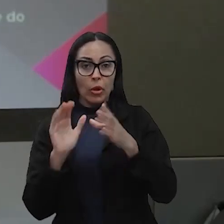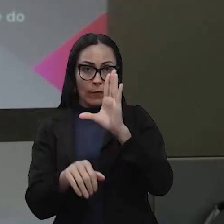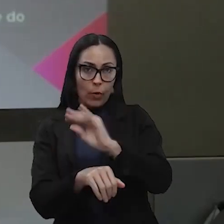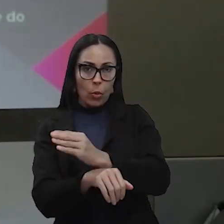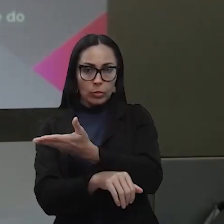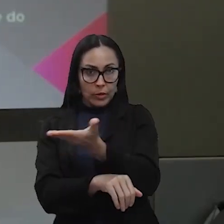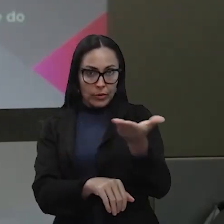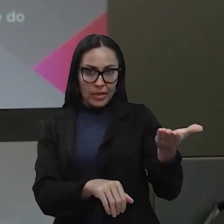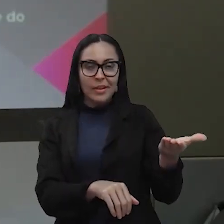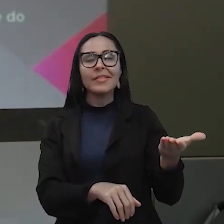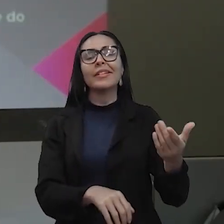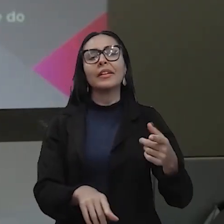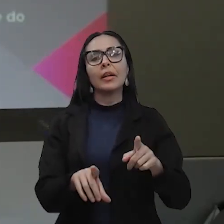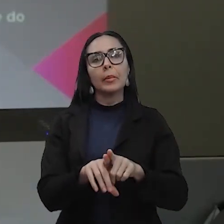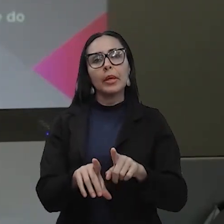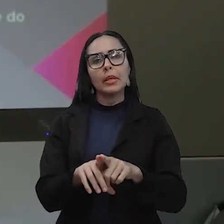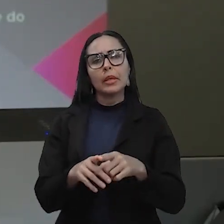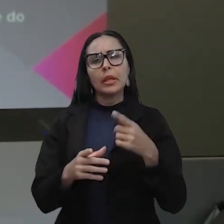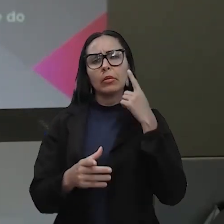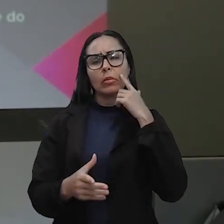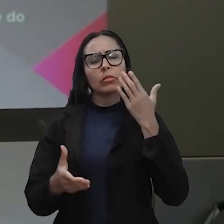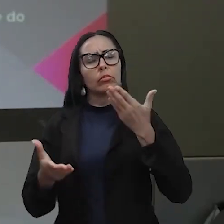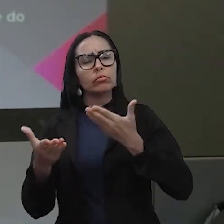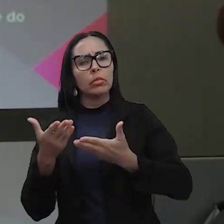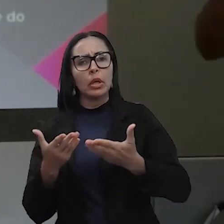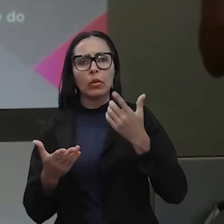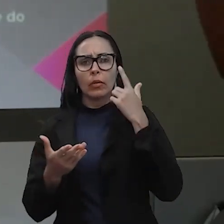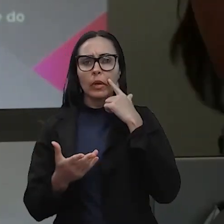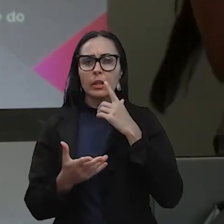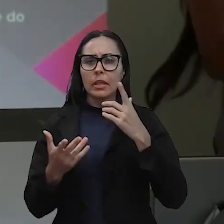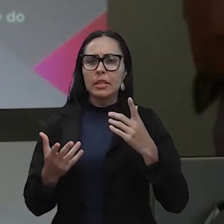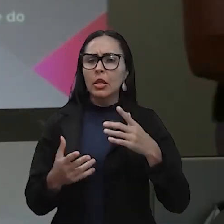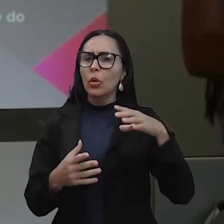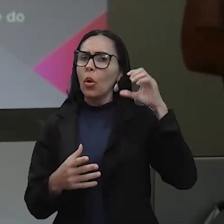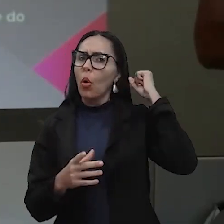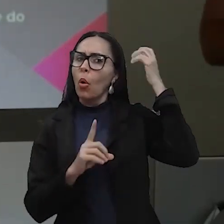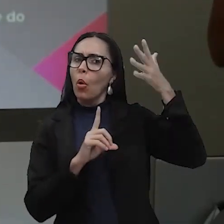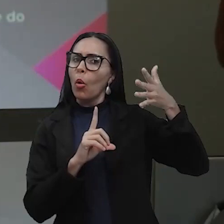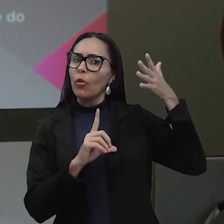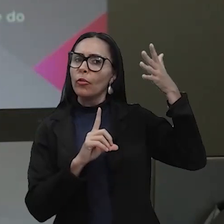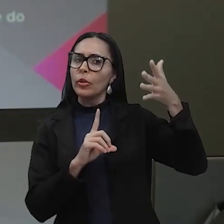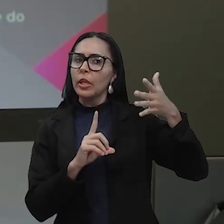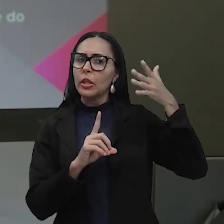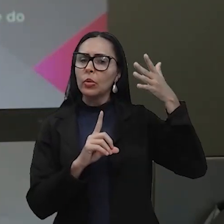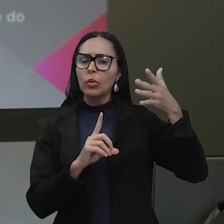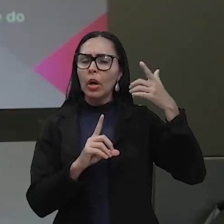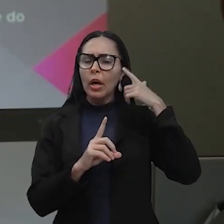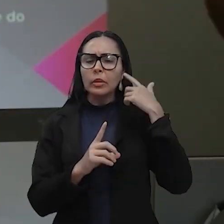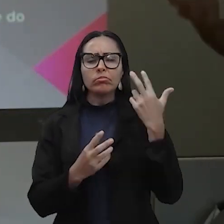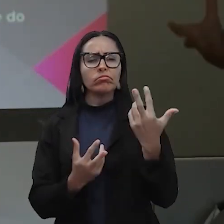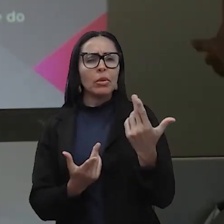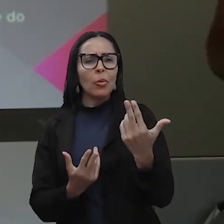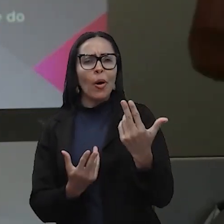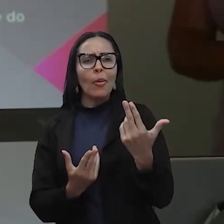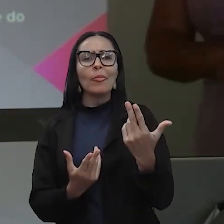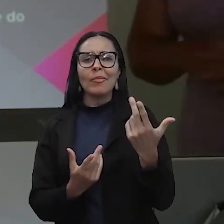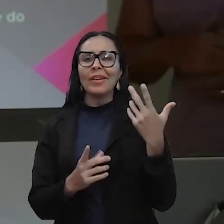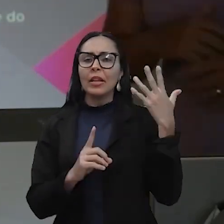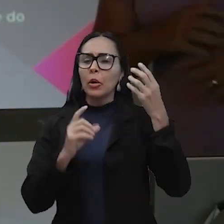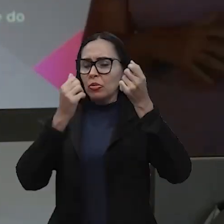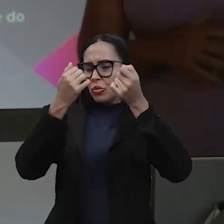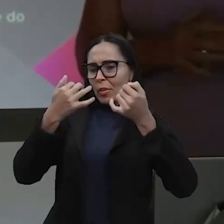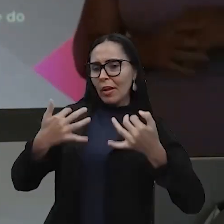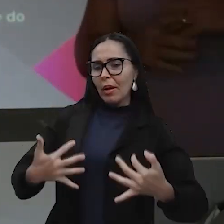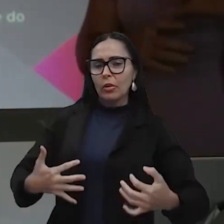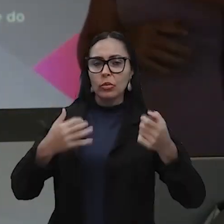assim como vocês, ela estava sentadinha, ouvindo essa mesma palestra, e aí eu explicando como é o